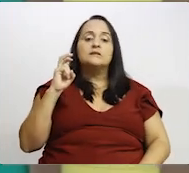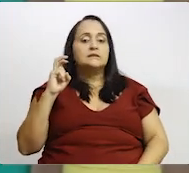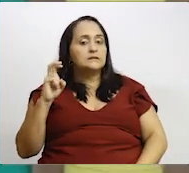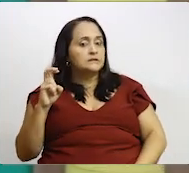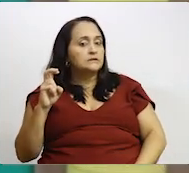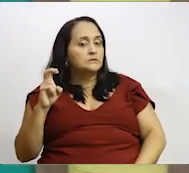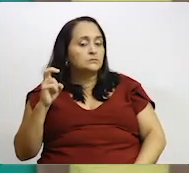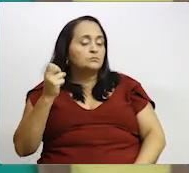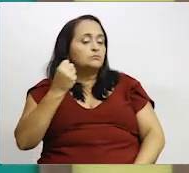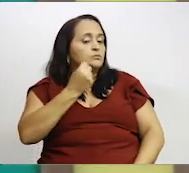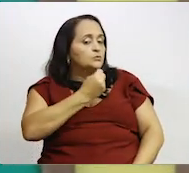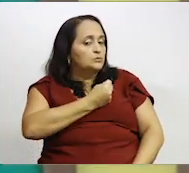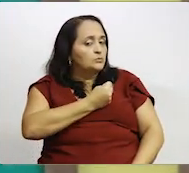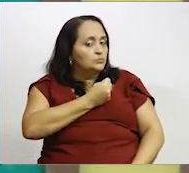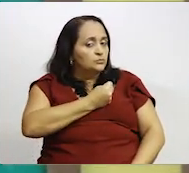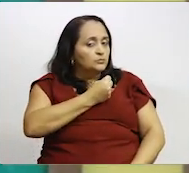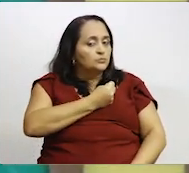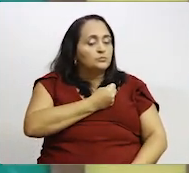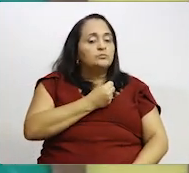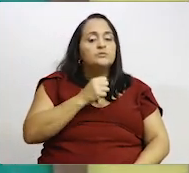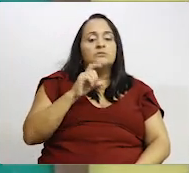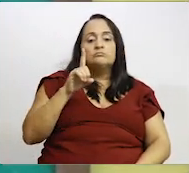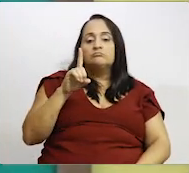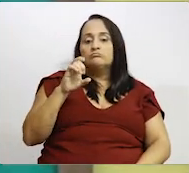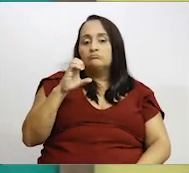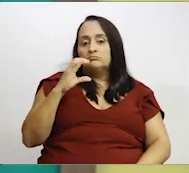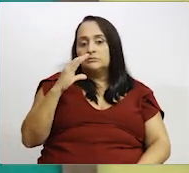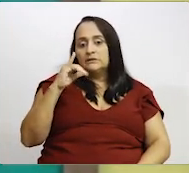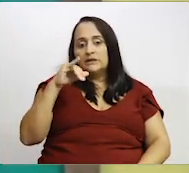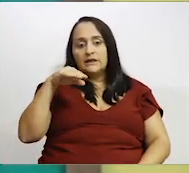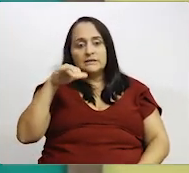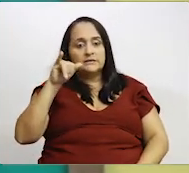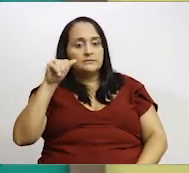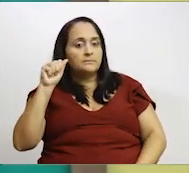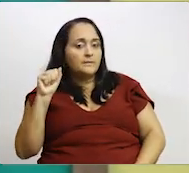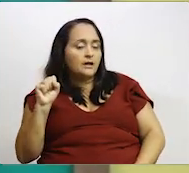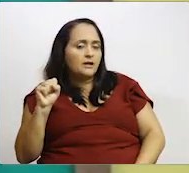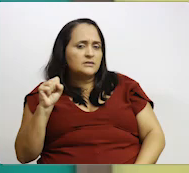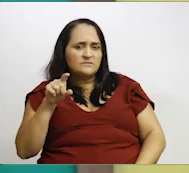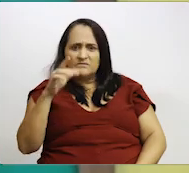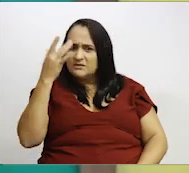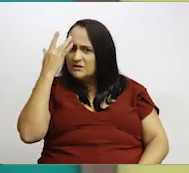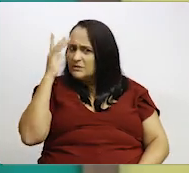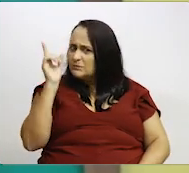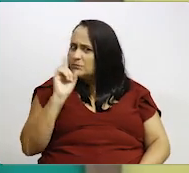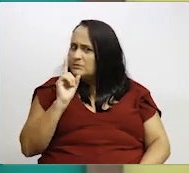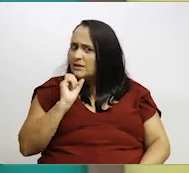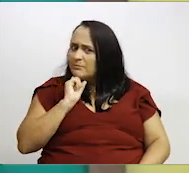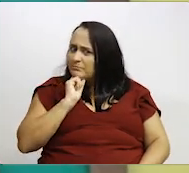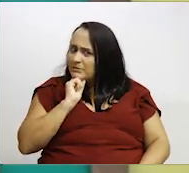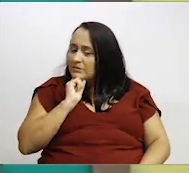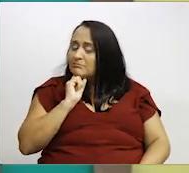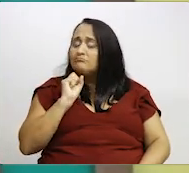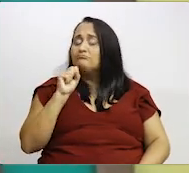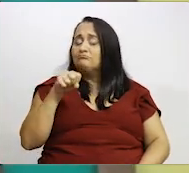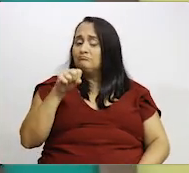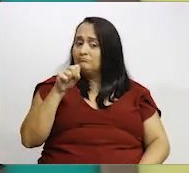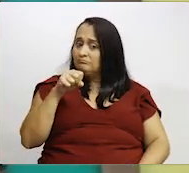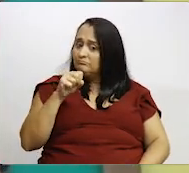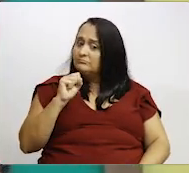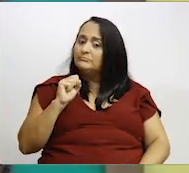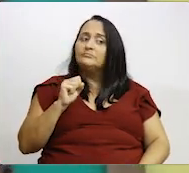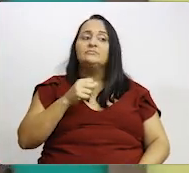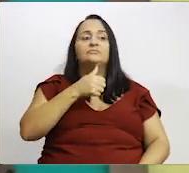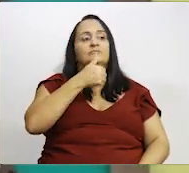1,5, que são números decimais, eles também são números fracionários. Você não sabia, não? Pois é.